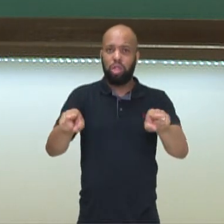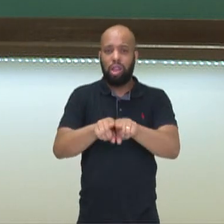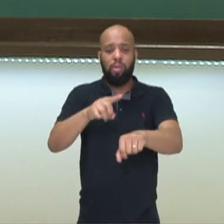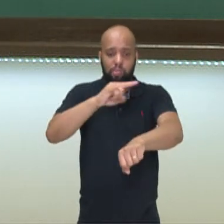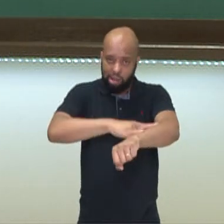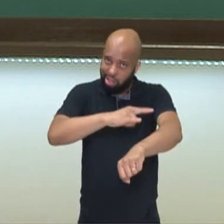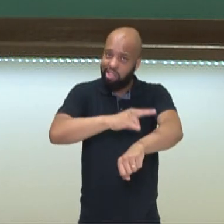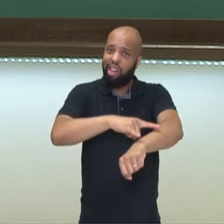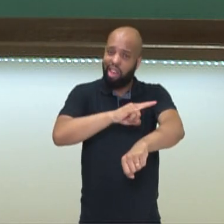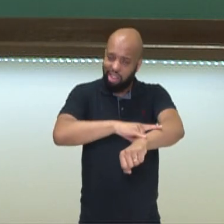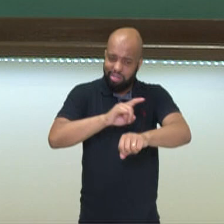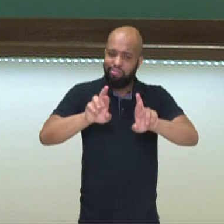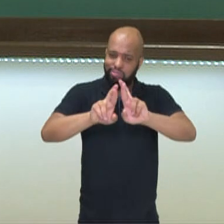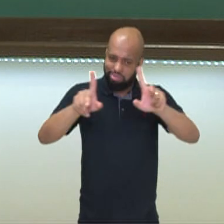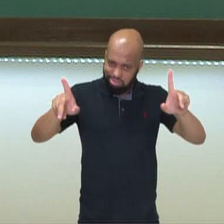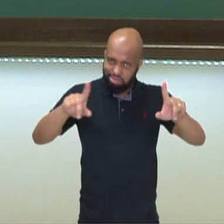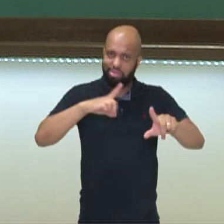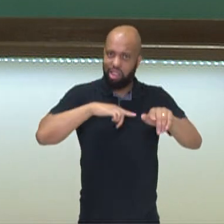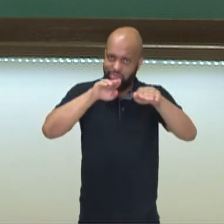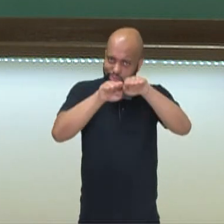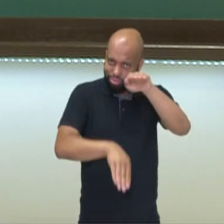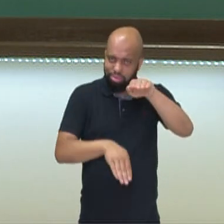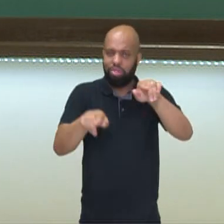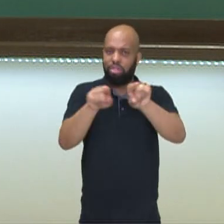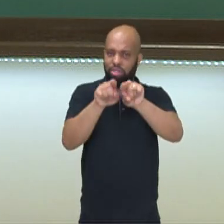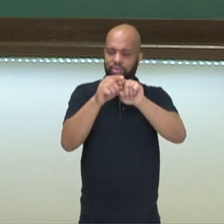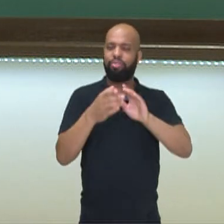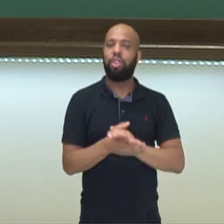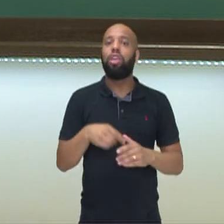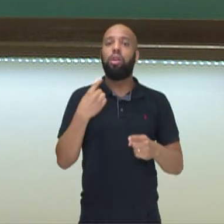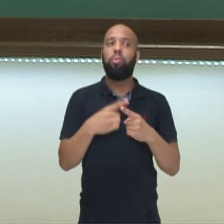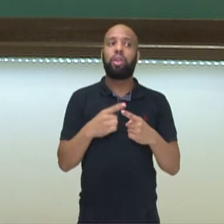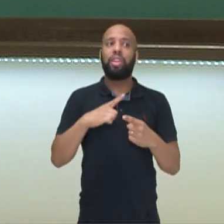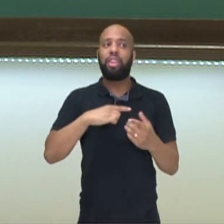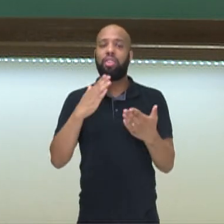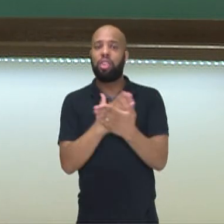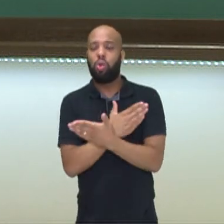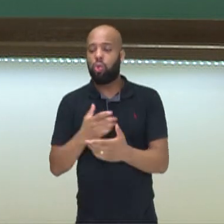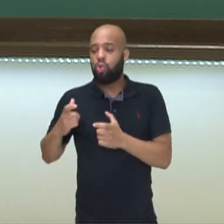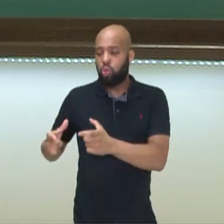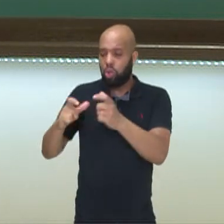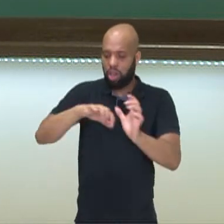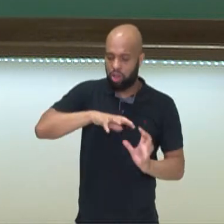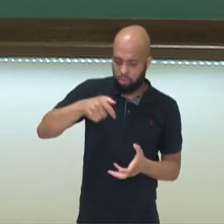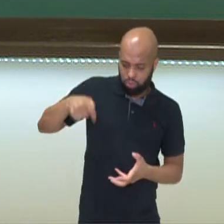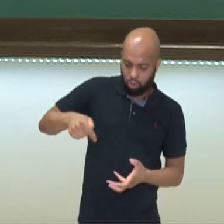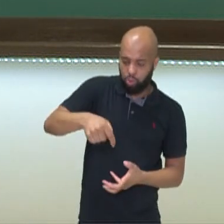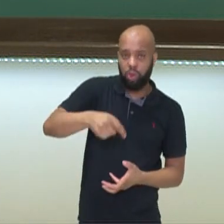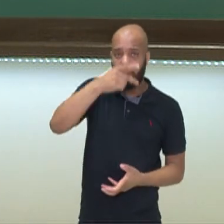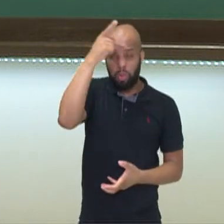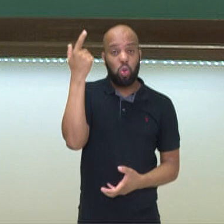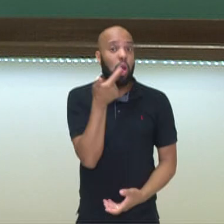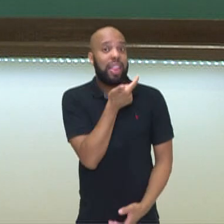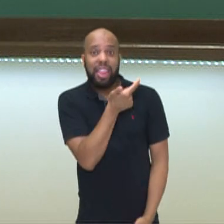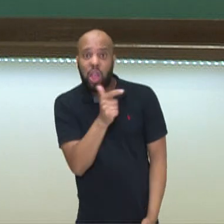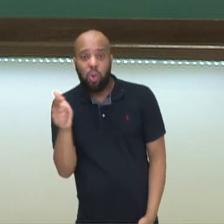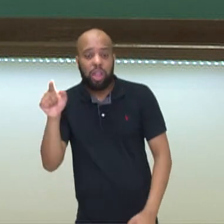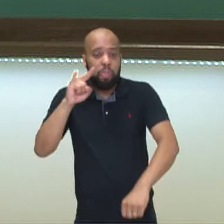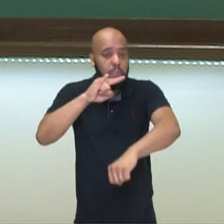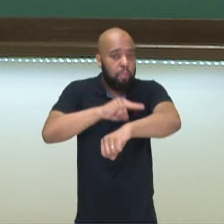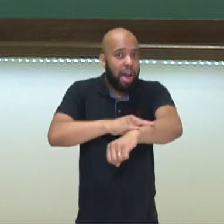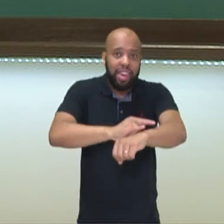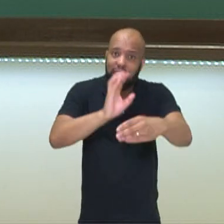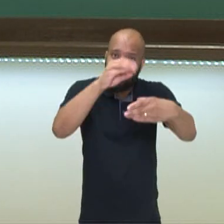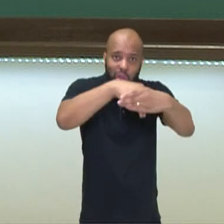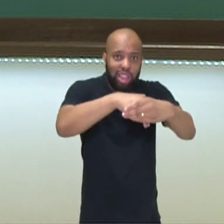banheiro, tá? Porque existem lugares no mundo em que as pessoas não têm banheiro dentro de